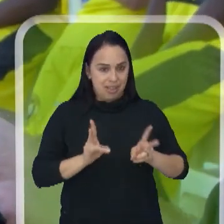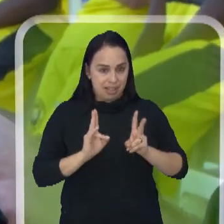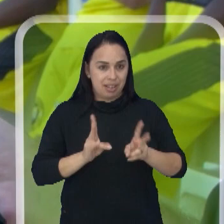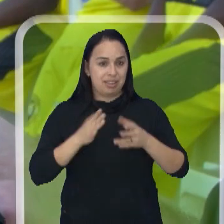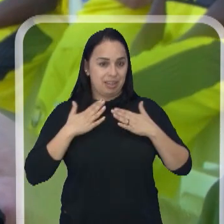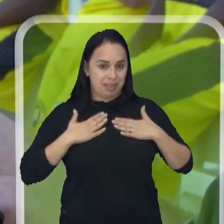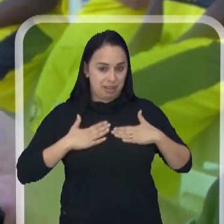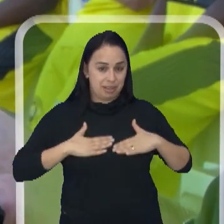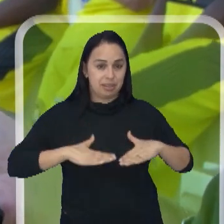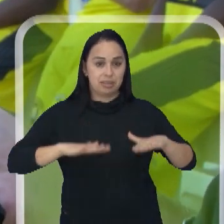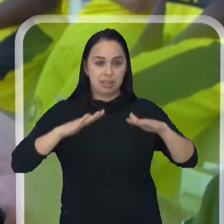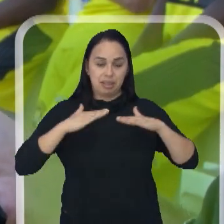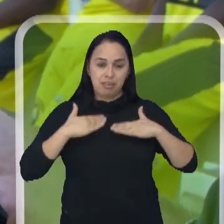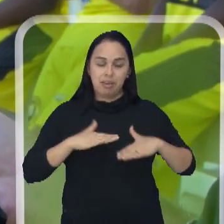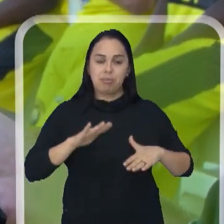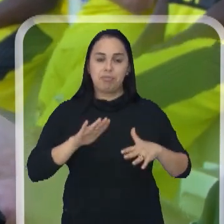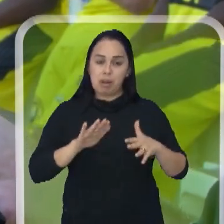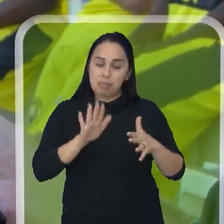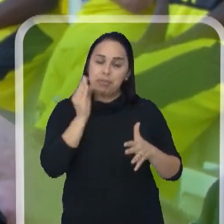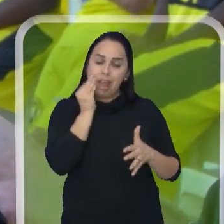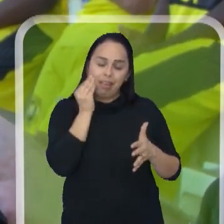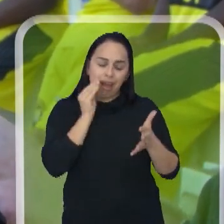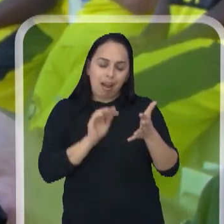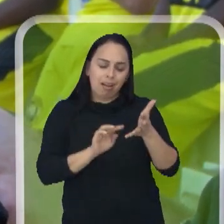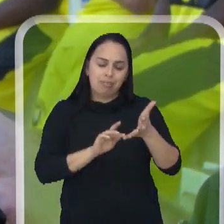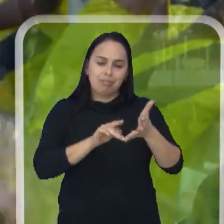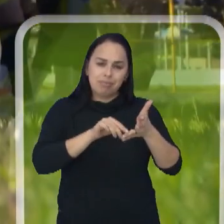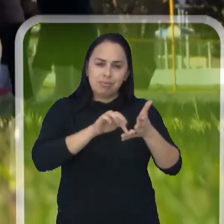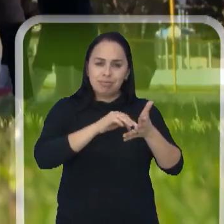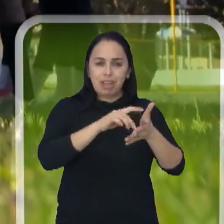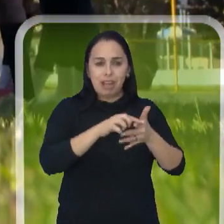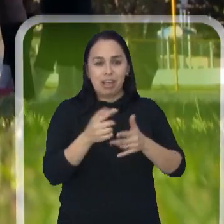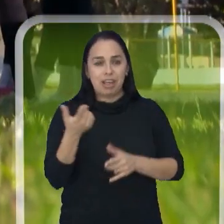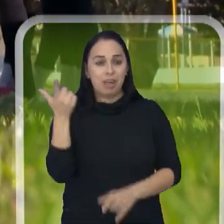né? Degrau por degrau, para a gente ver se consegue a classificação.